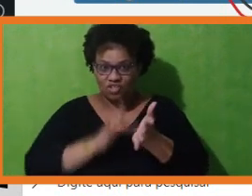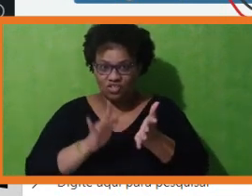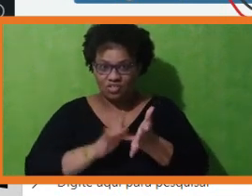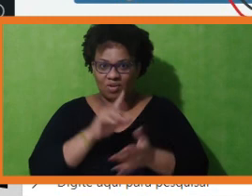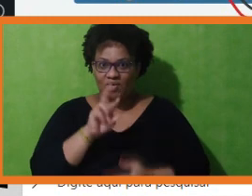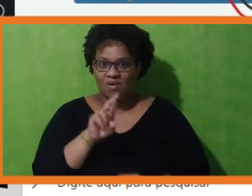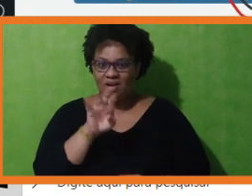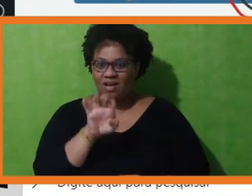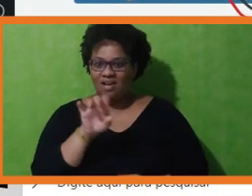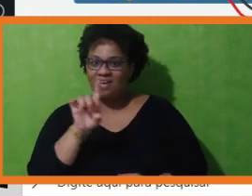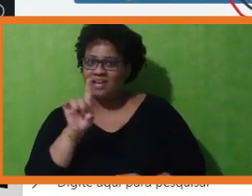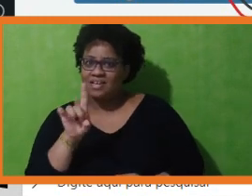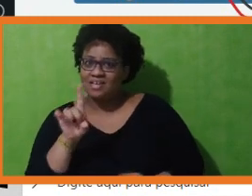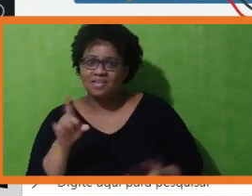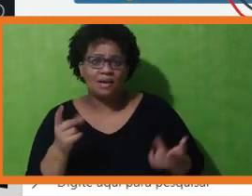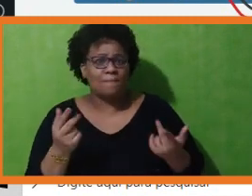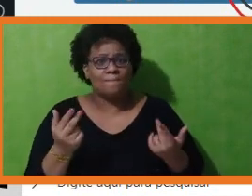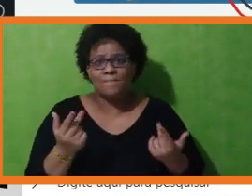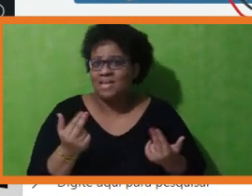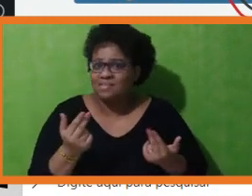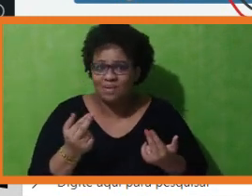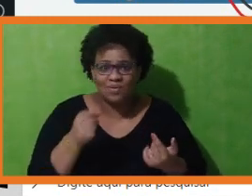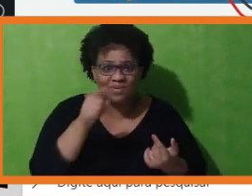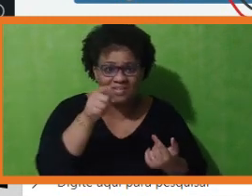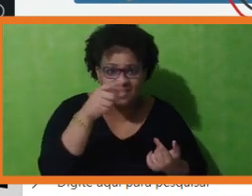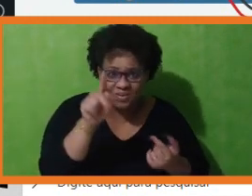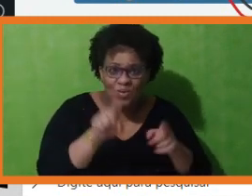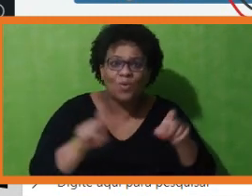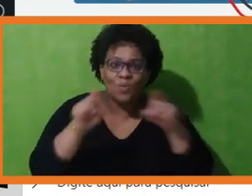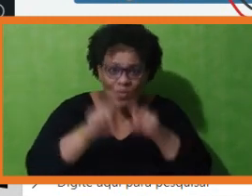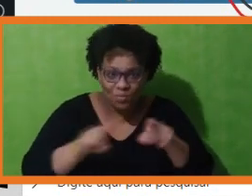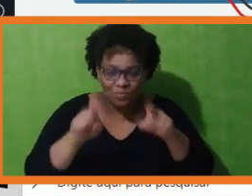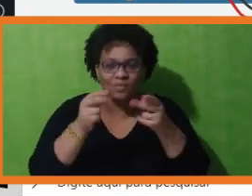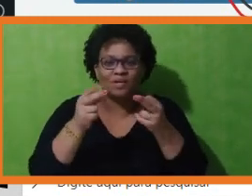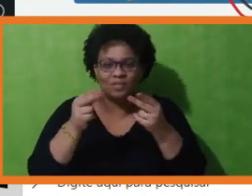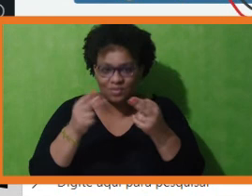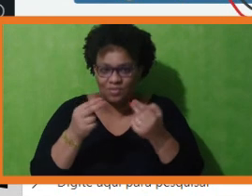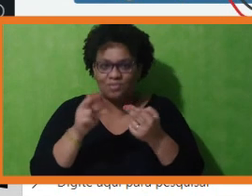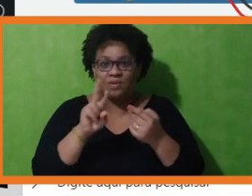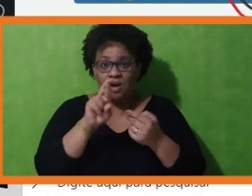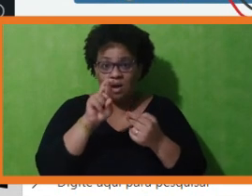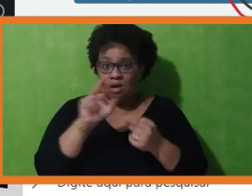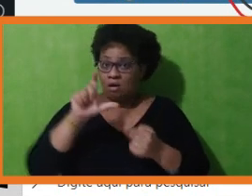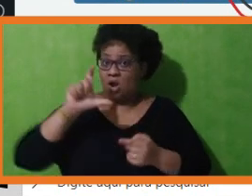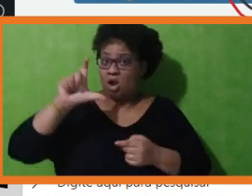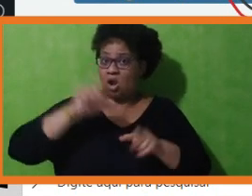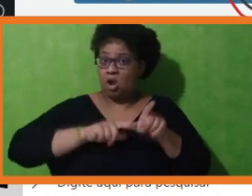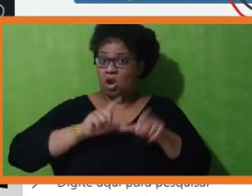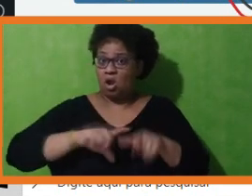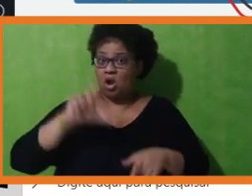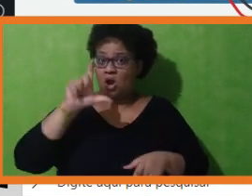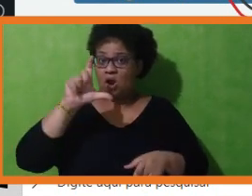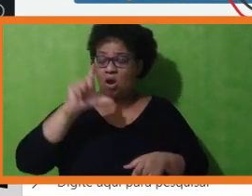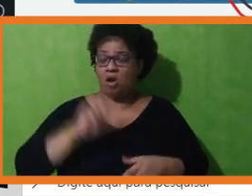comando digital read, da mesma forma que está aparecendo aí na sua tela, certo? Com o R maiúsculo e o